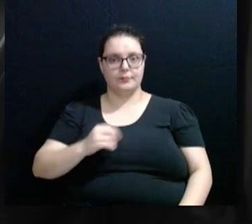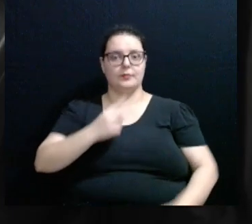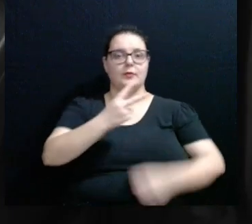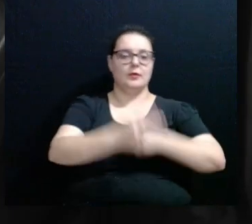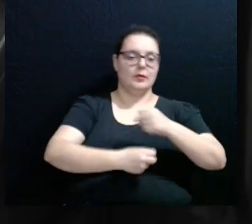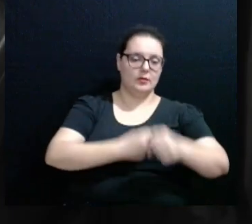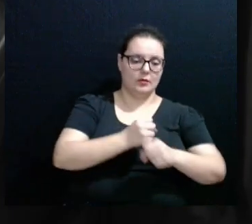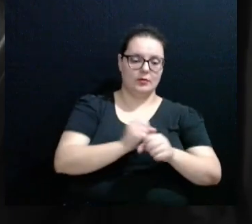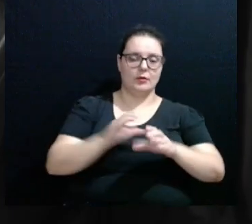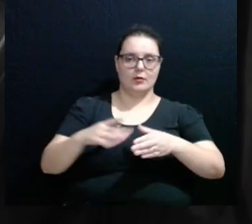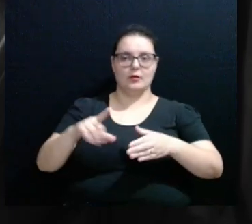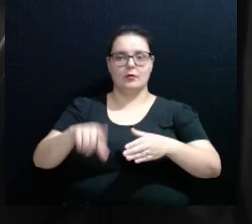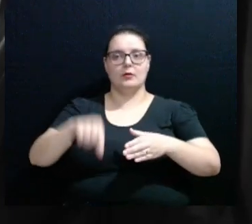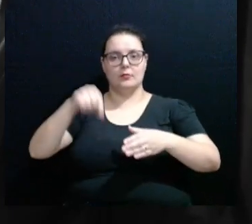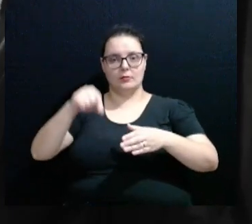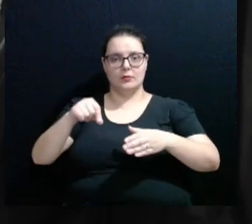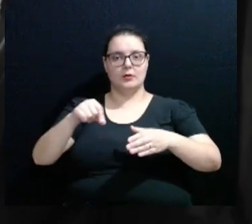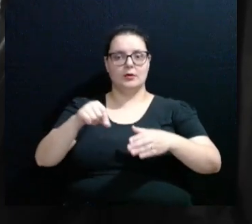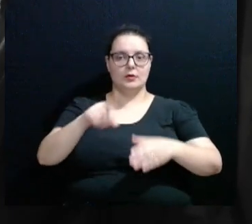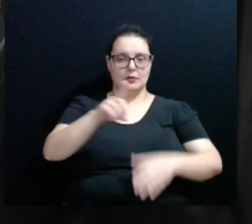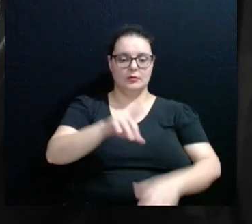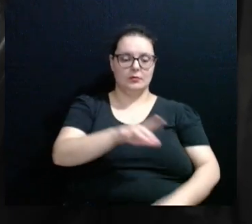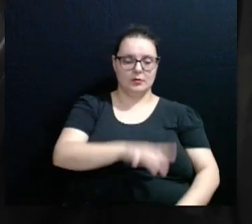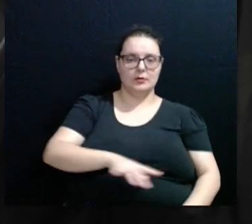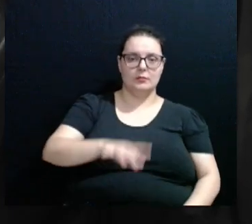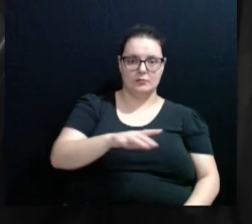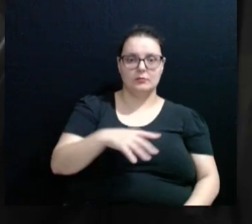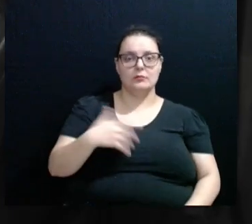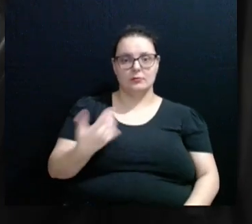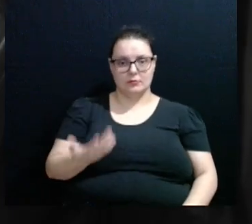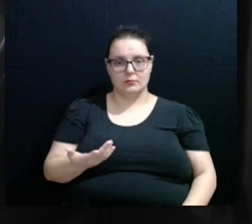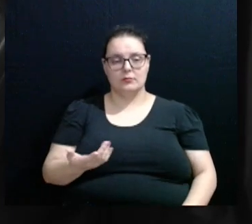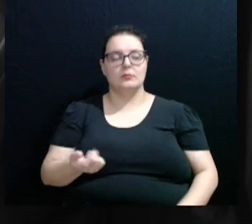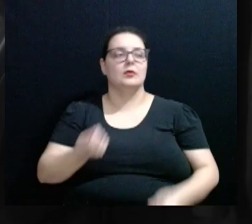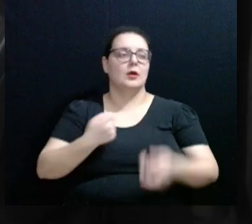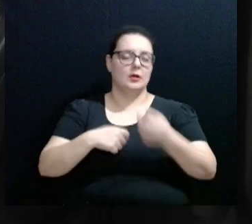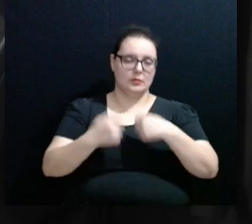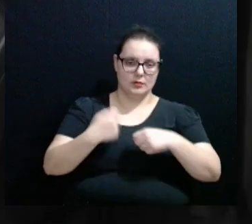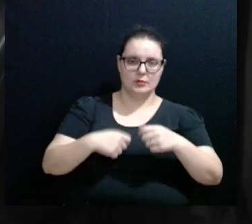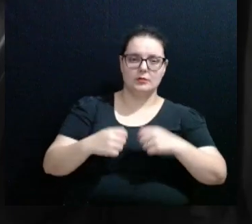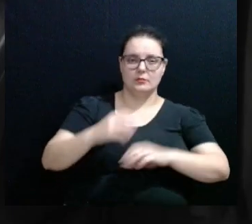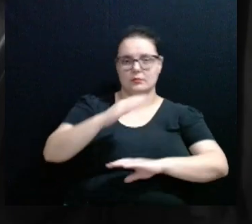de vereadores que, de certa forma, administra